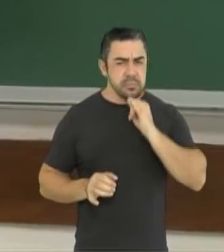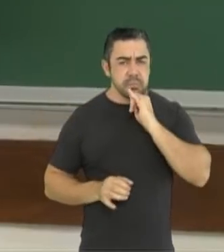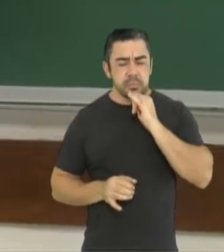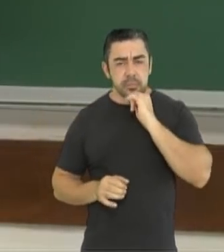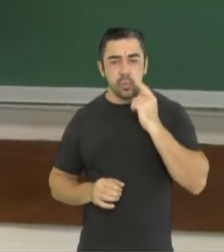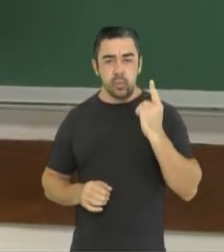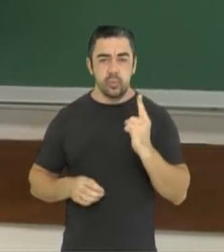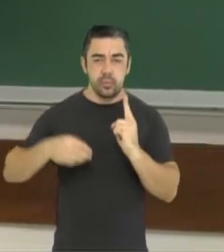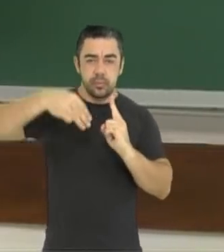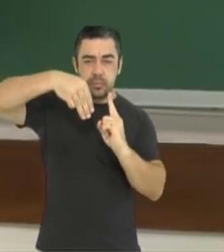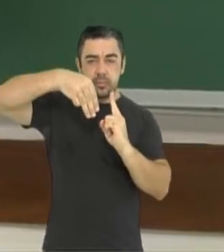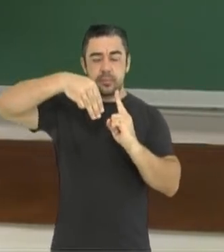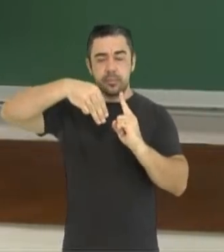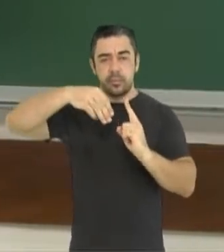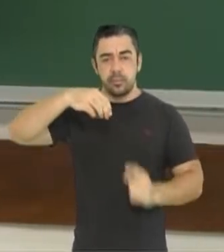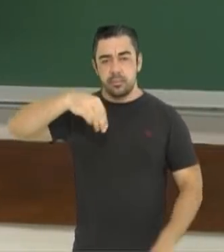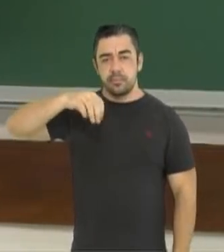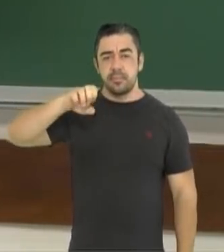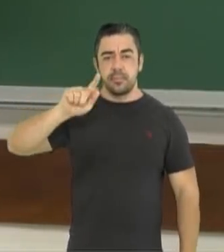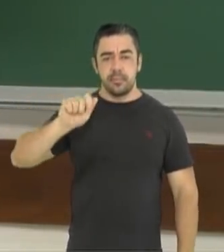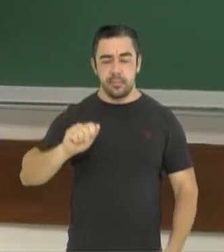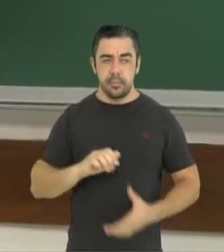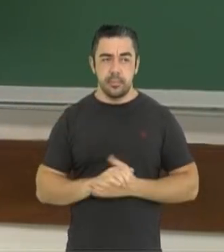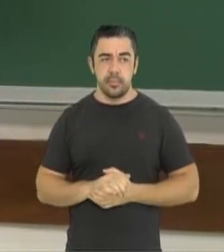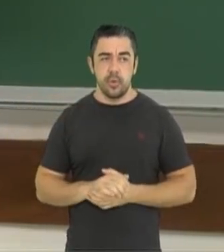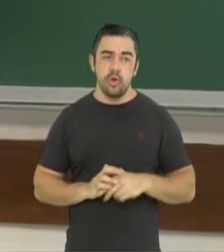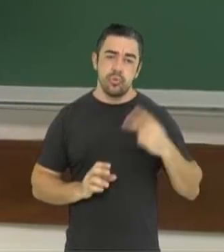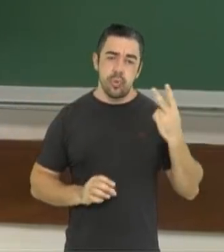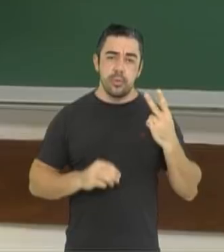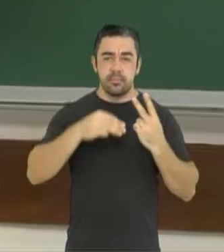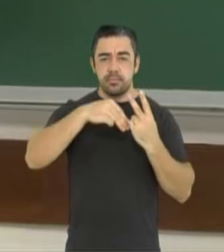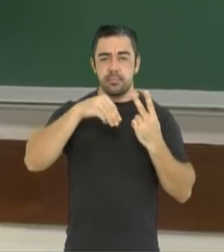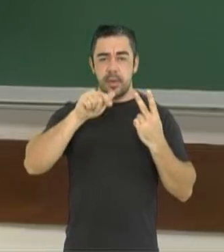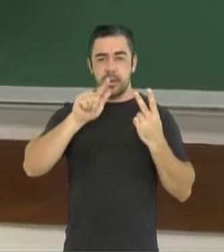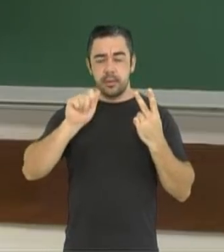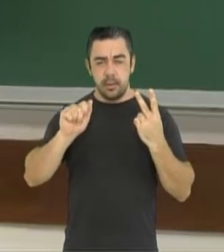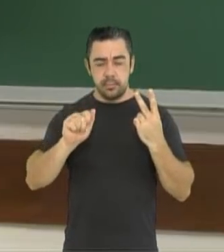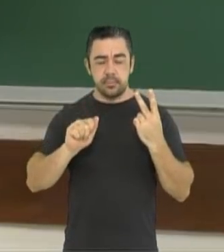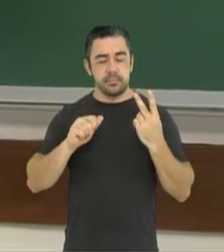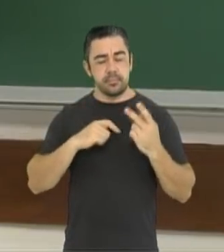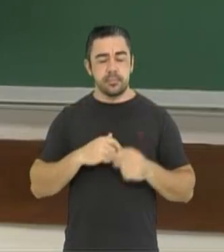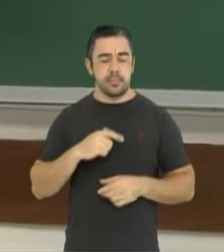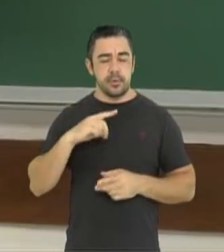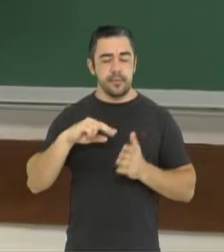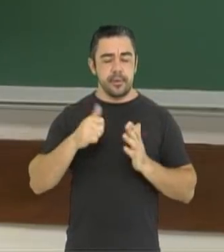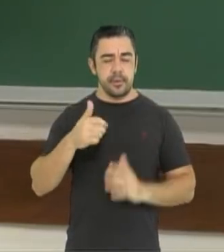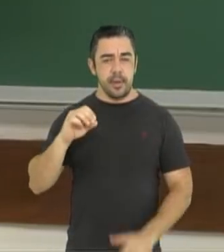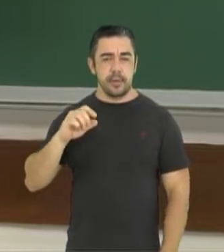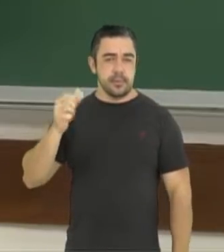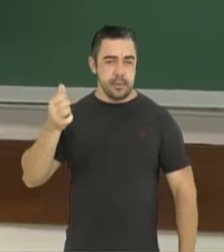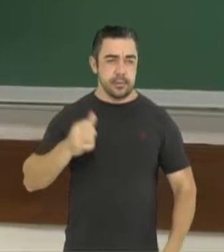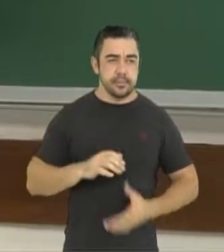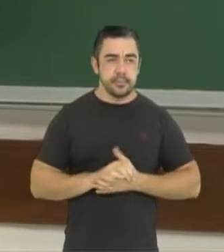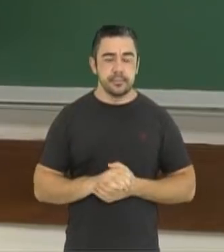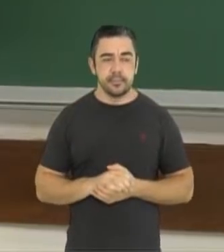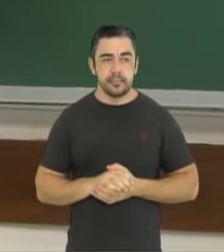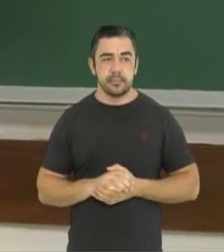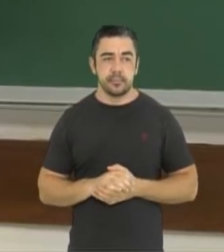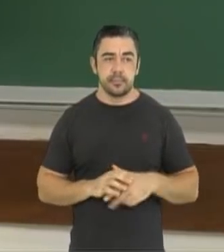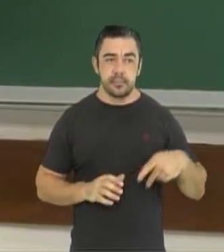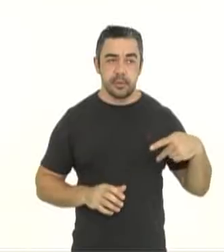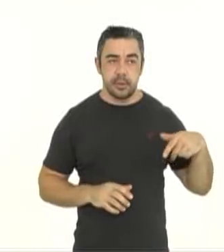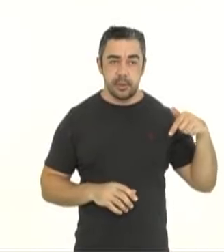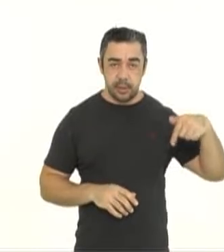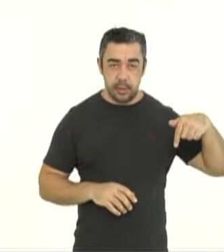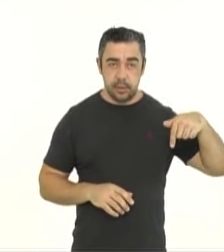vai ficar 1 mega. Então, 2 megas, ou seja, que ele tem 10 na 6 como notação científica. O quilo,